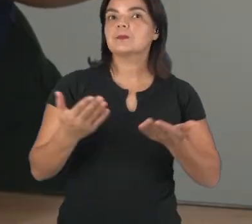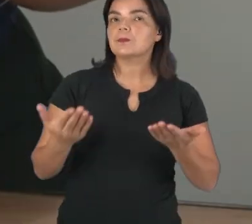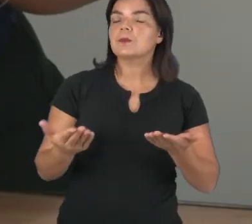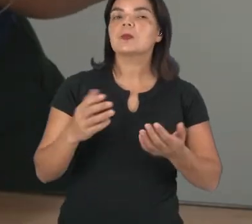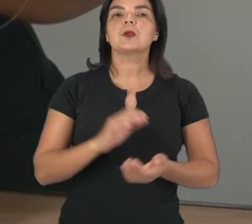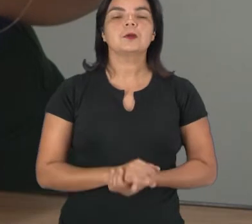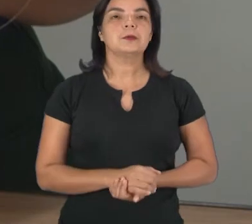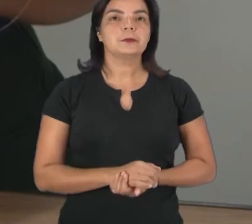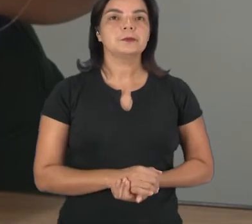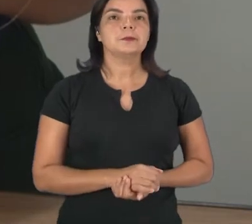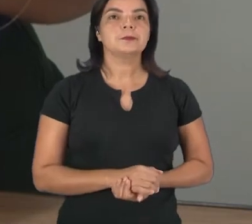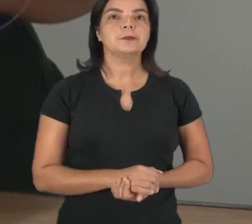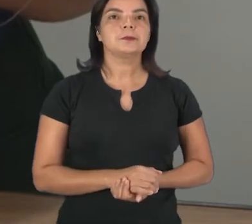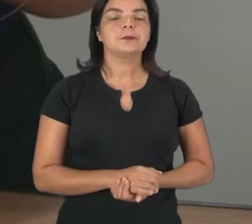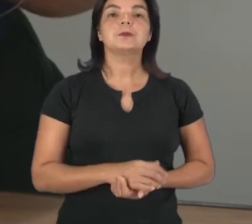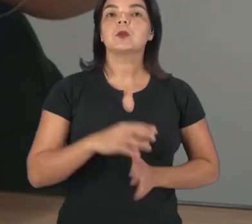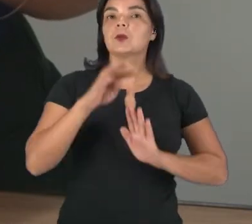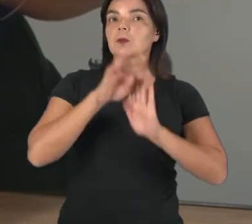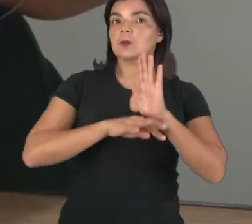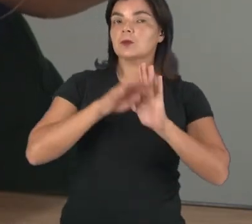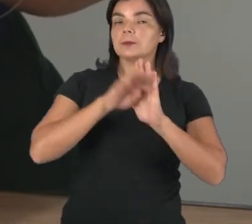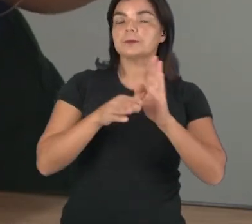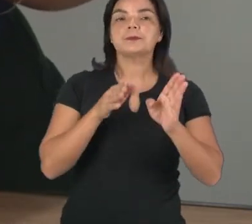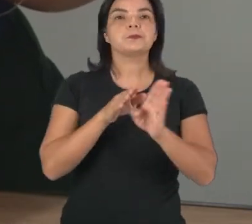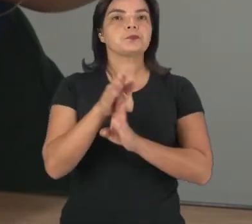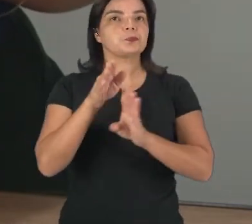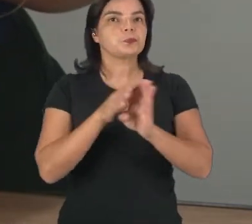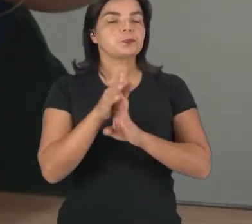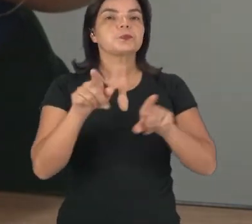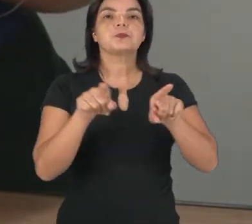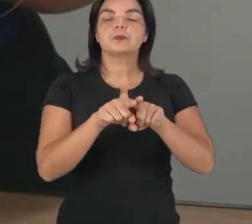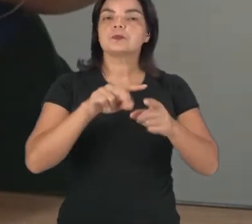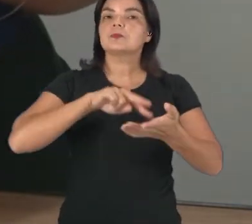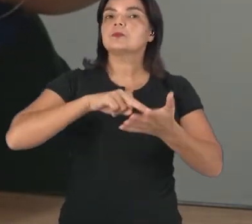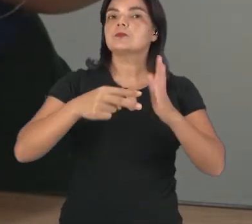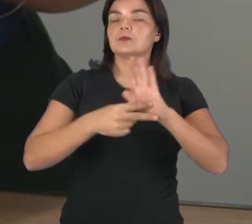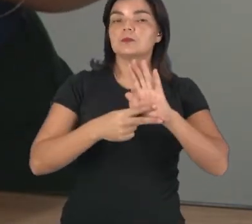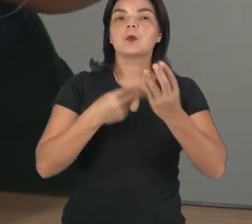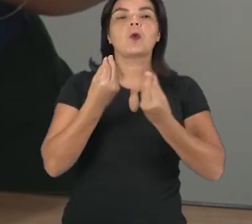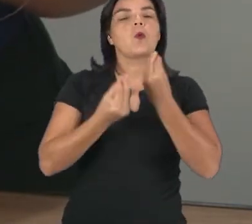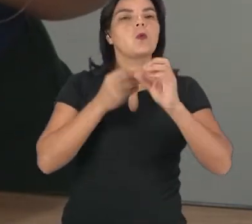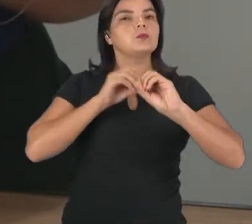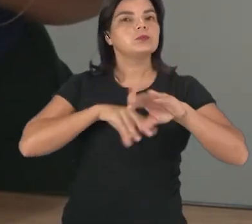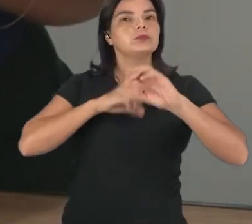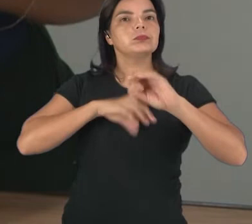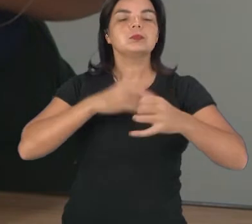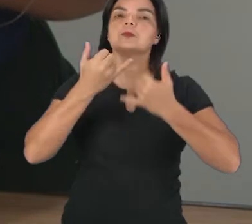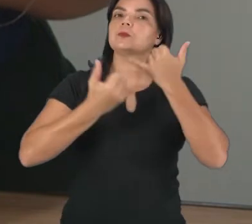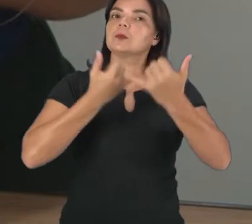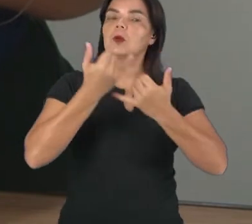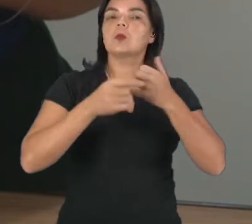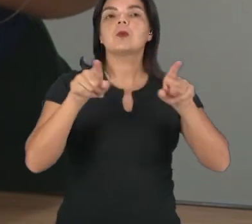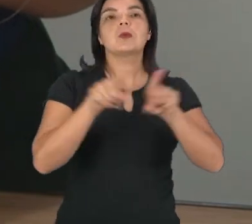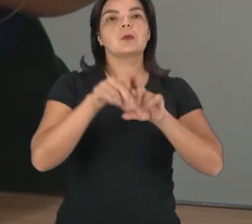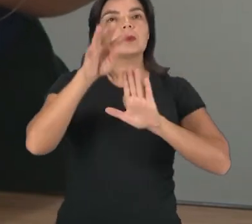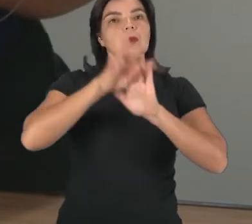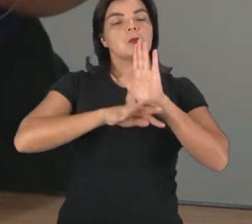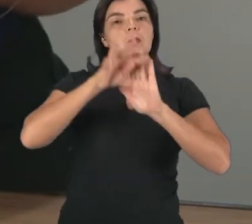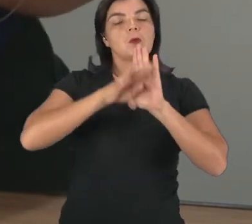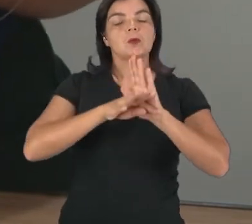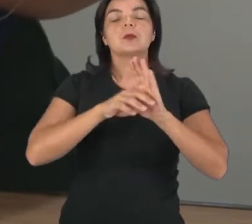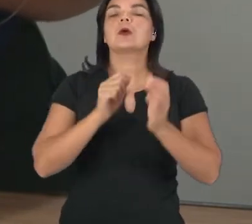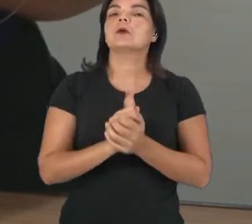Aqui nós temos texto instrucional, instruções de jogos. Este texto também serve para